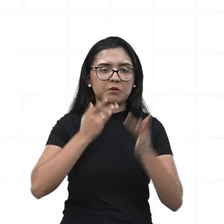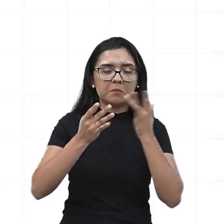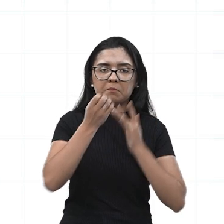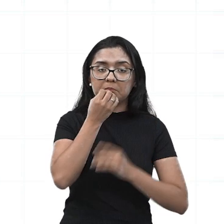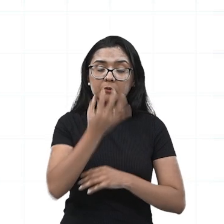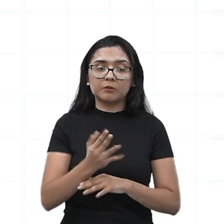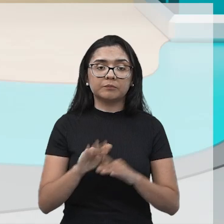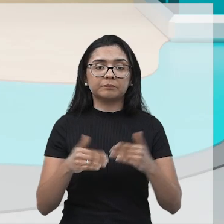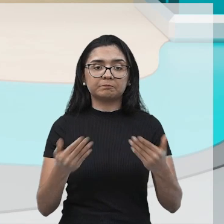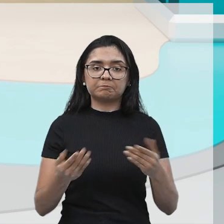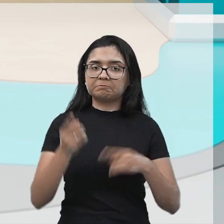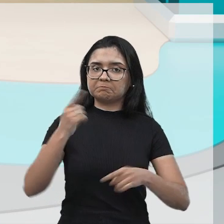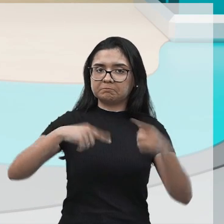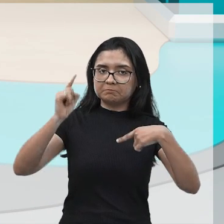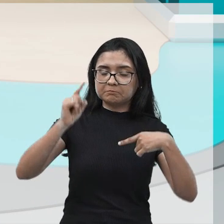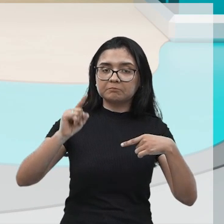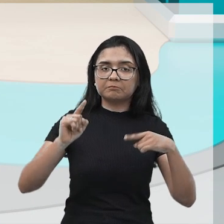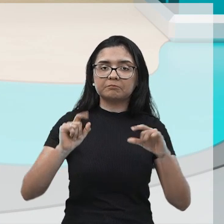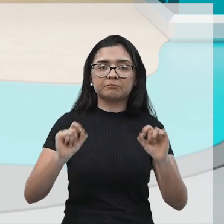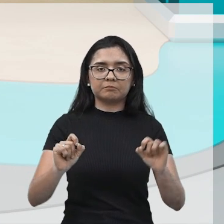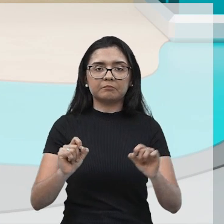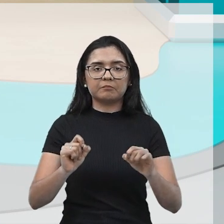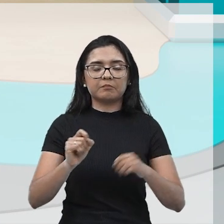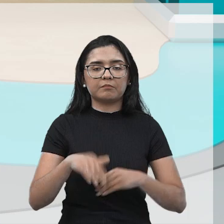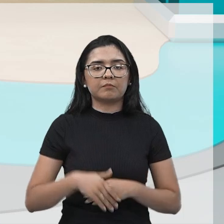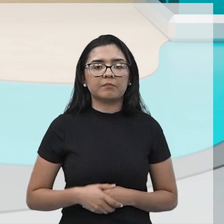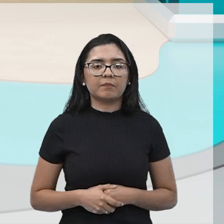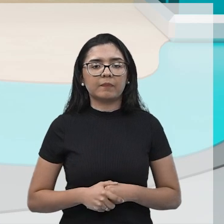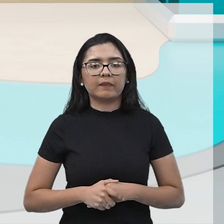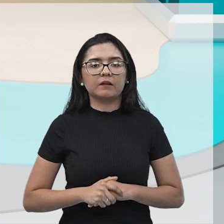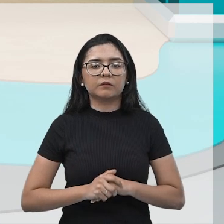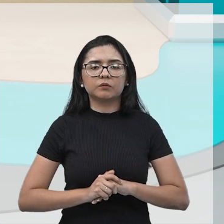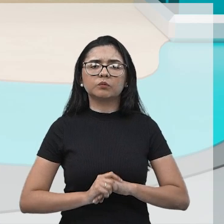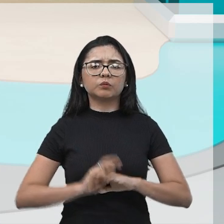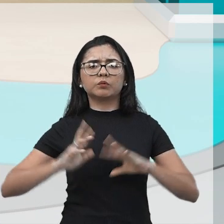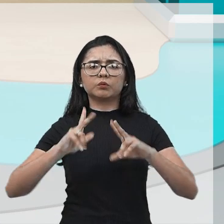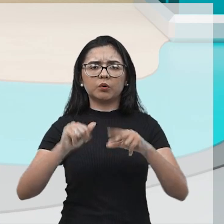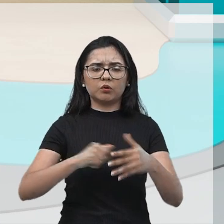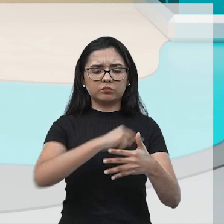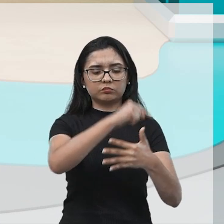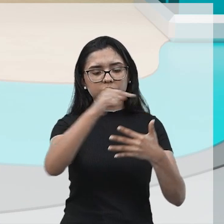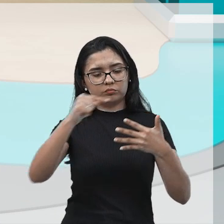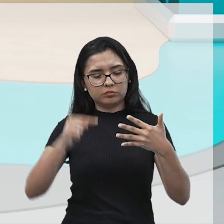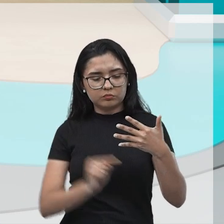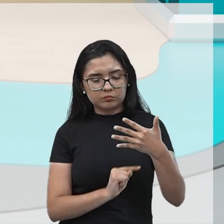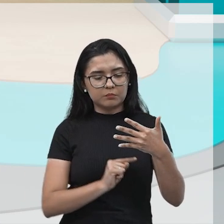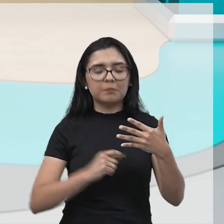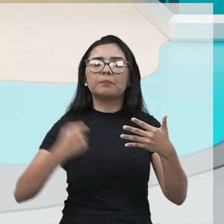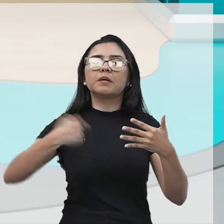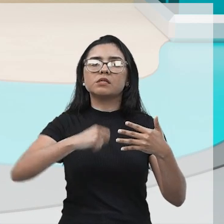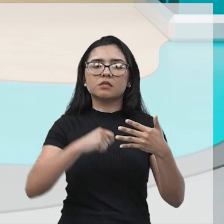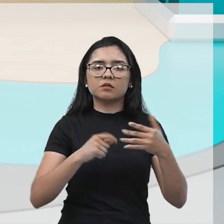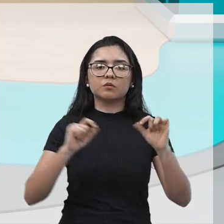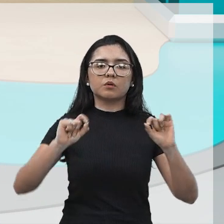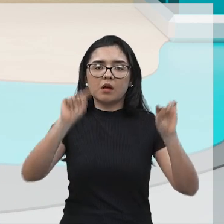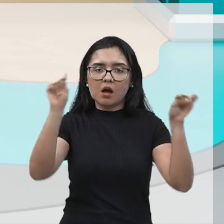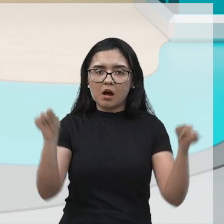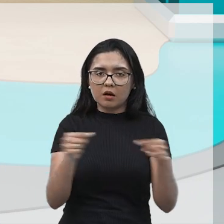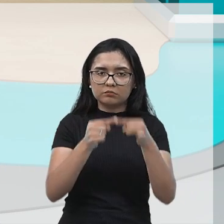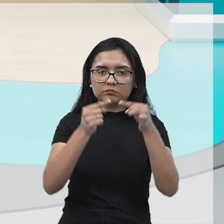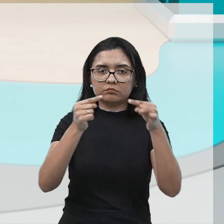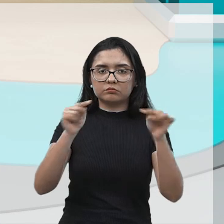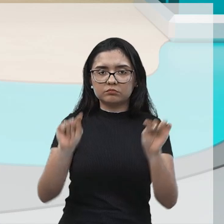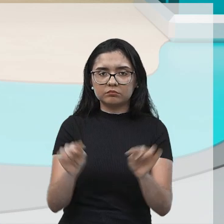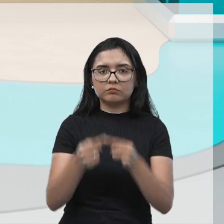que o sucesso da peça tenha um sucesso, então todos esses elementos, eles têm que estar em